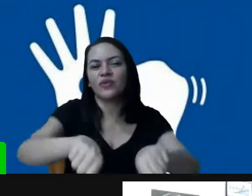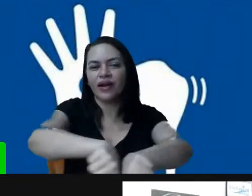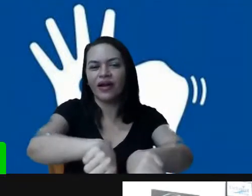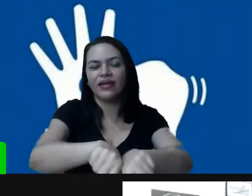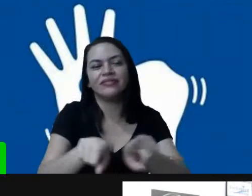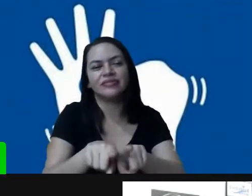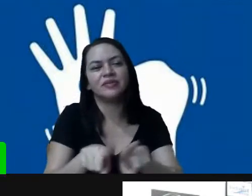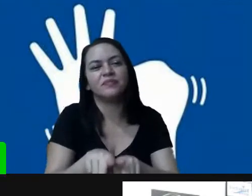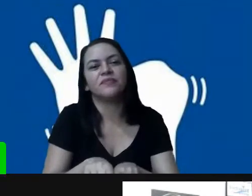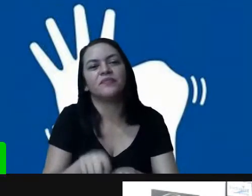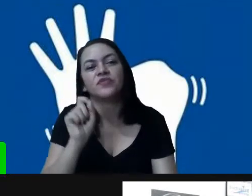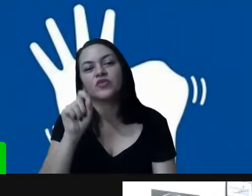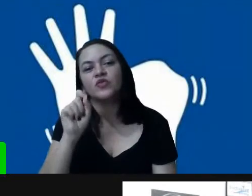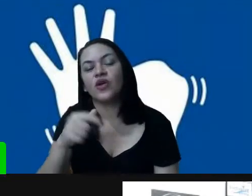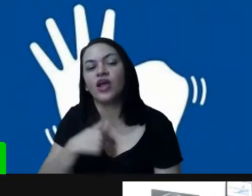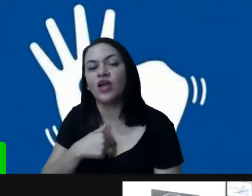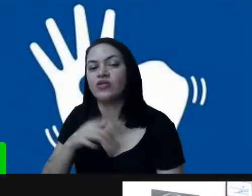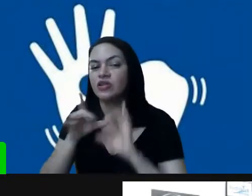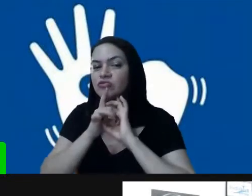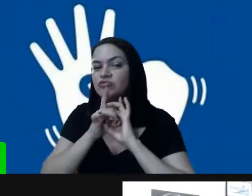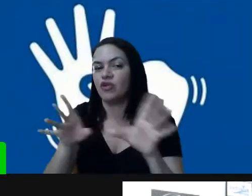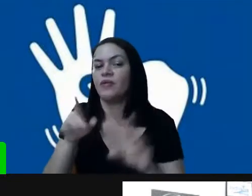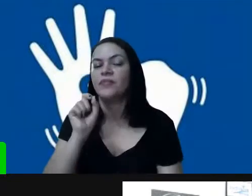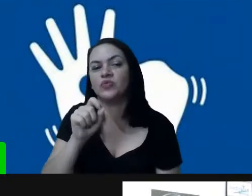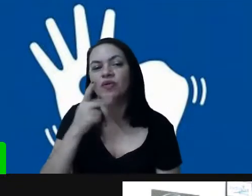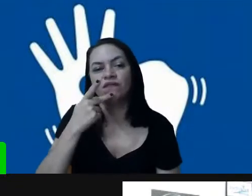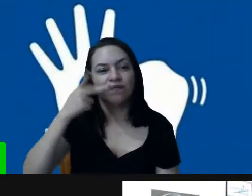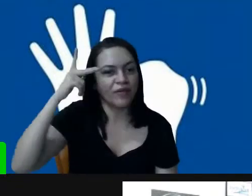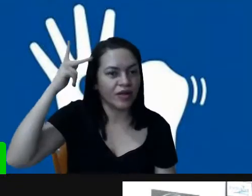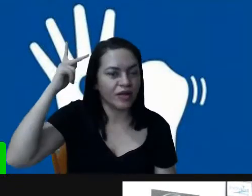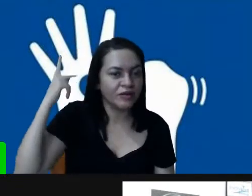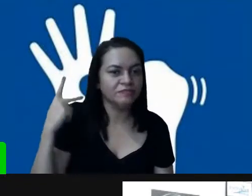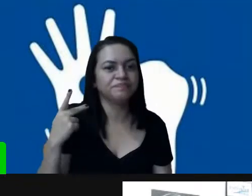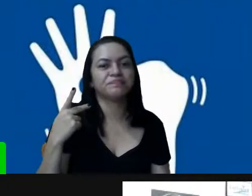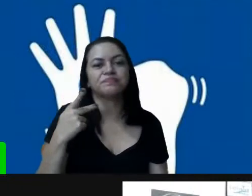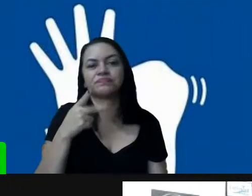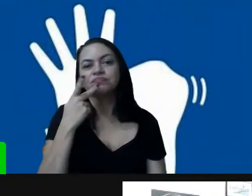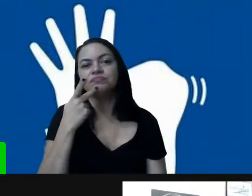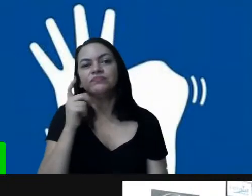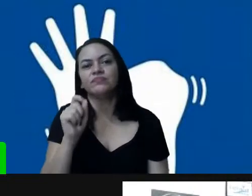assim, eu deixo aberto para ti, para tuas ponderações.